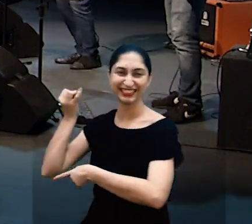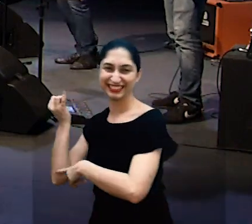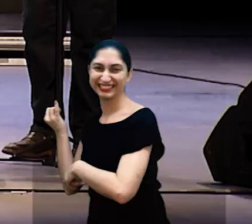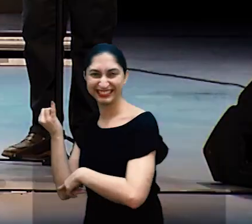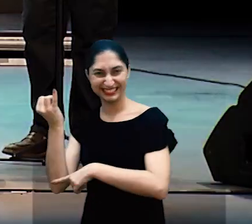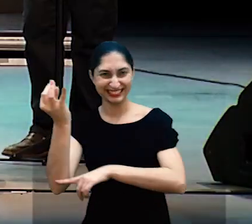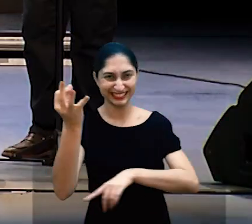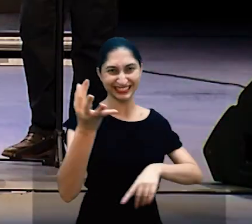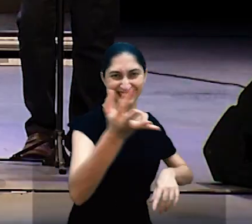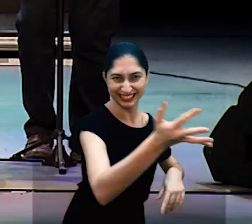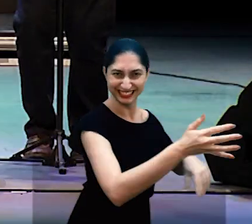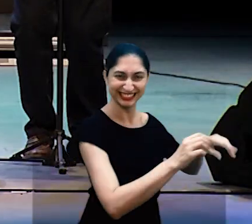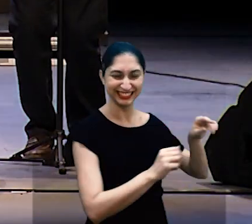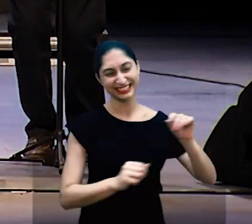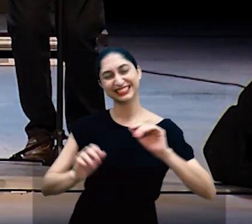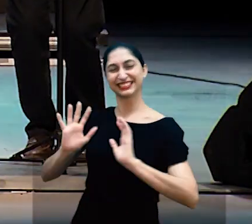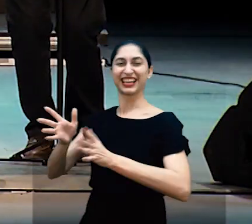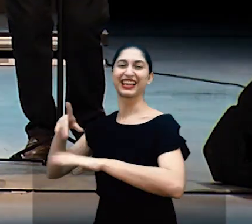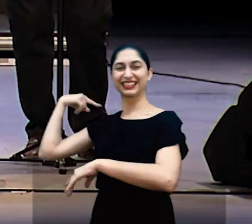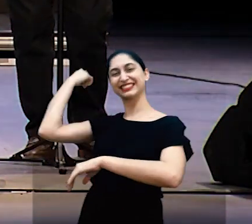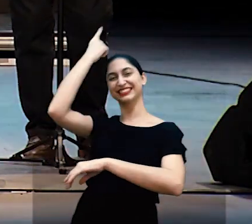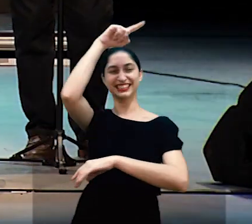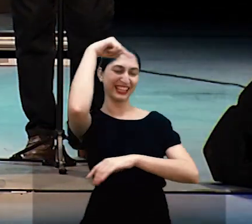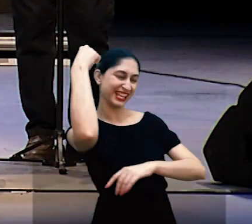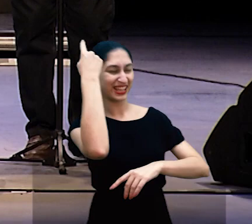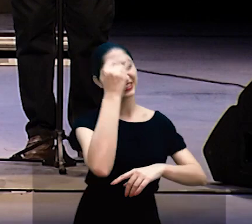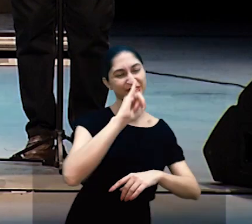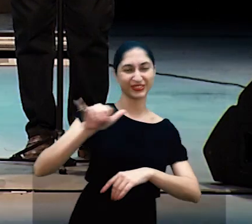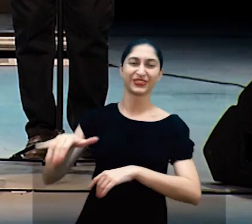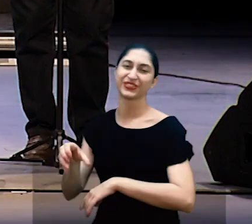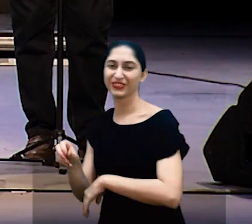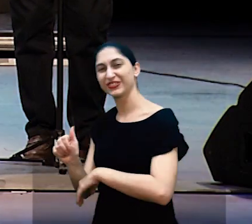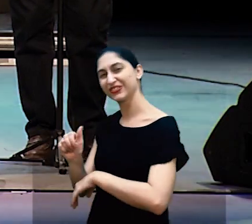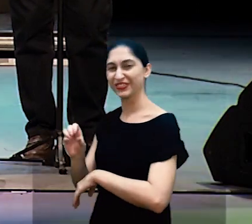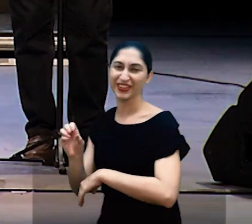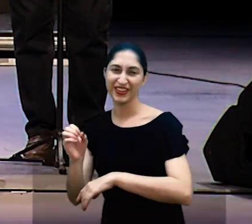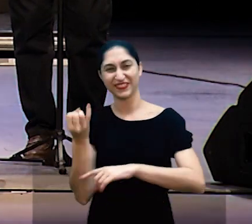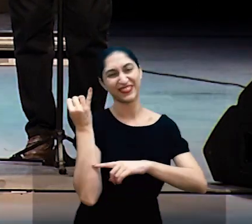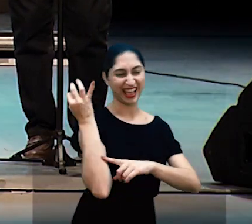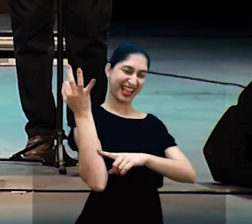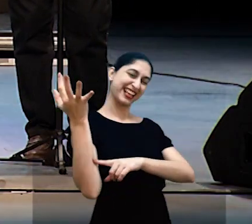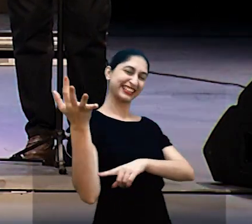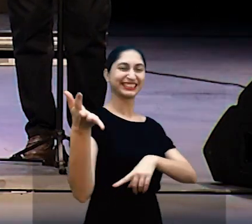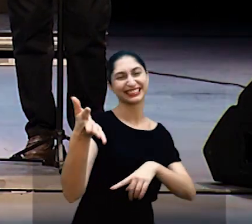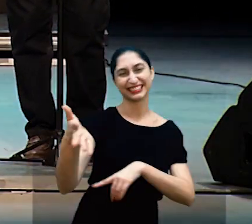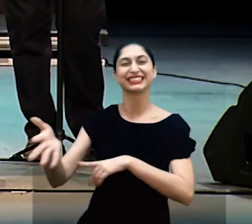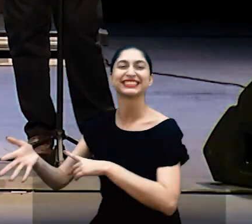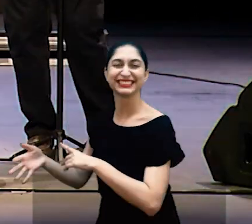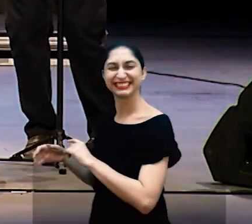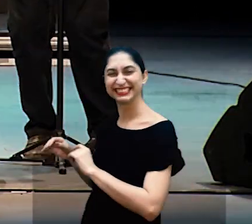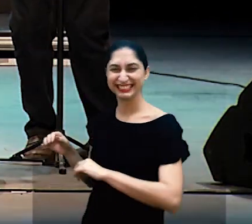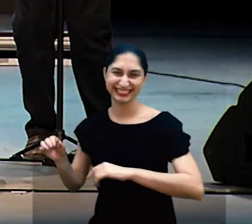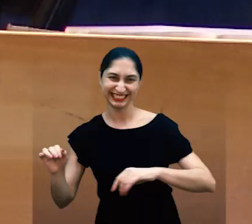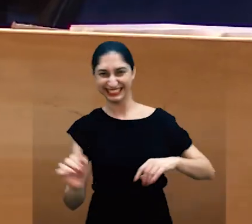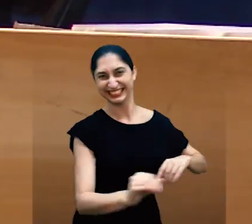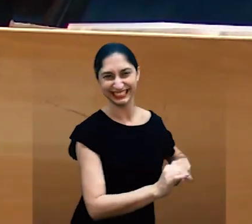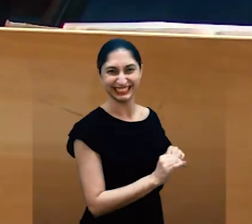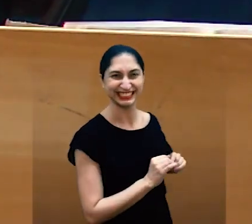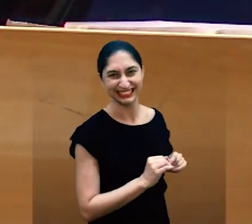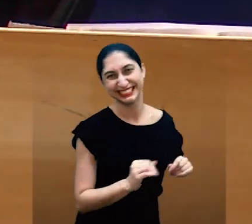quem tanto eu queria. É noite de São João, mas amanhecer do dia. É madrugada, não vem quem tanto eu